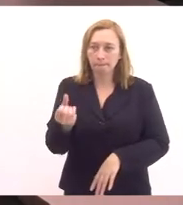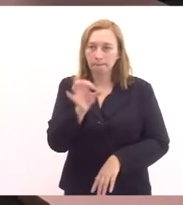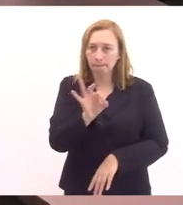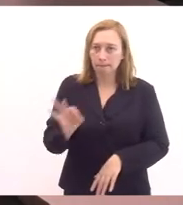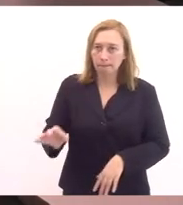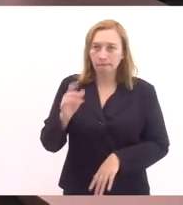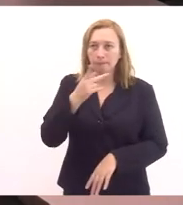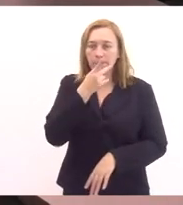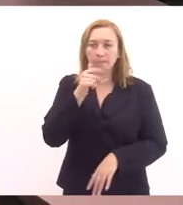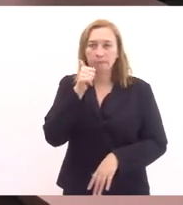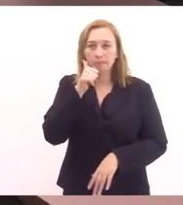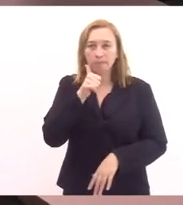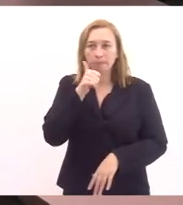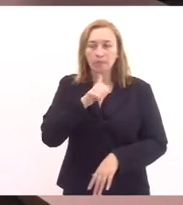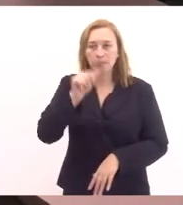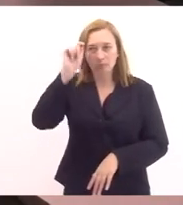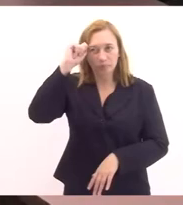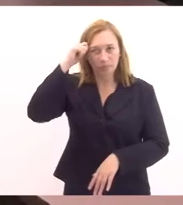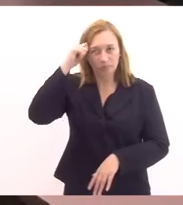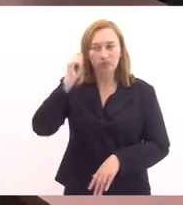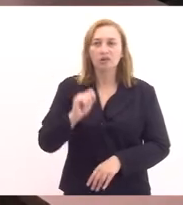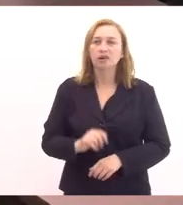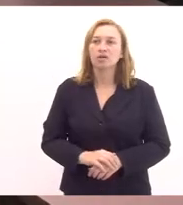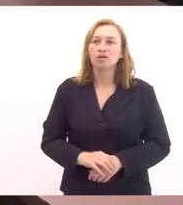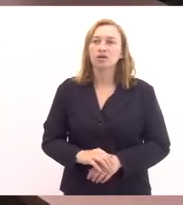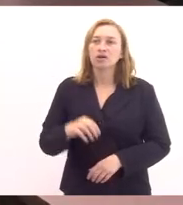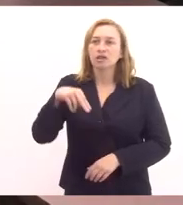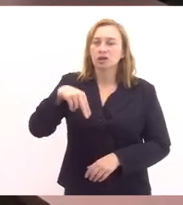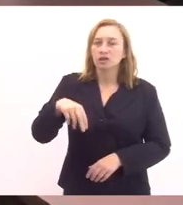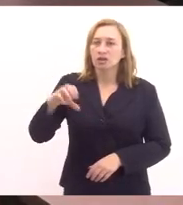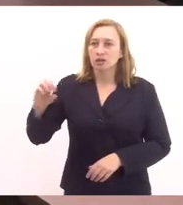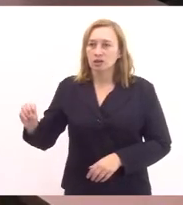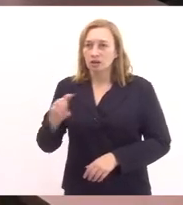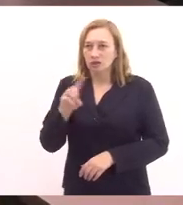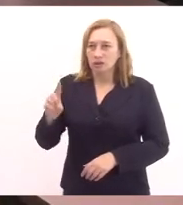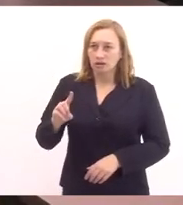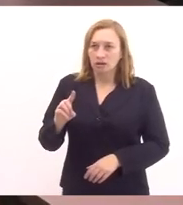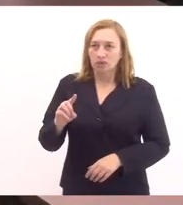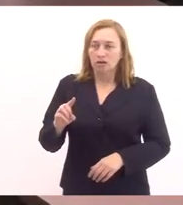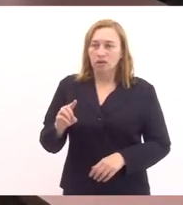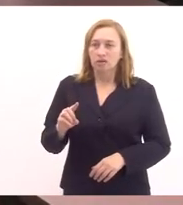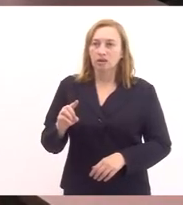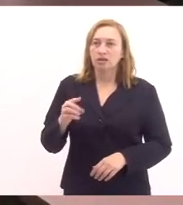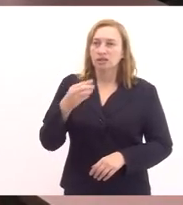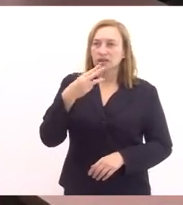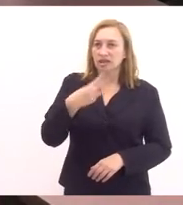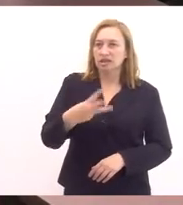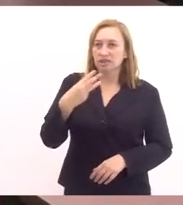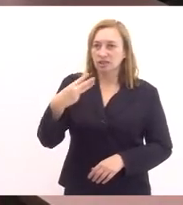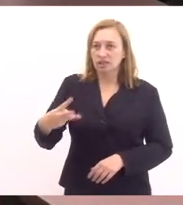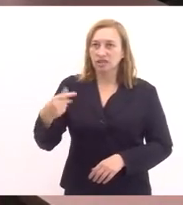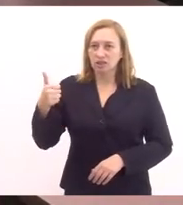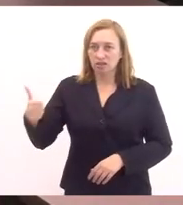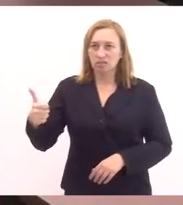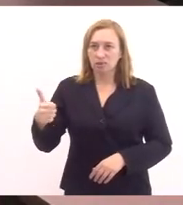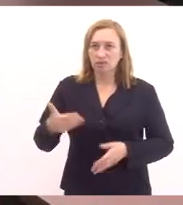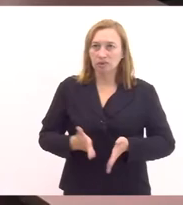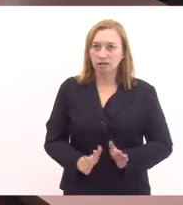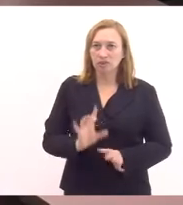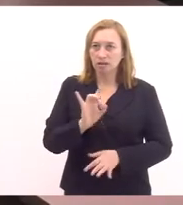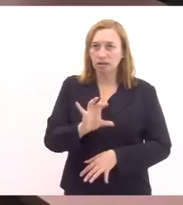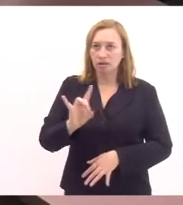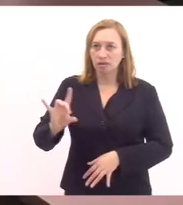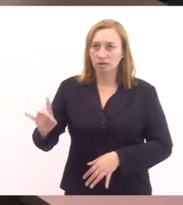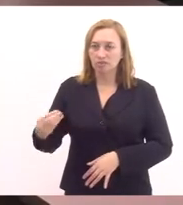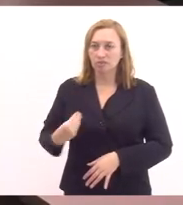cento de óbito de mulheres negras né e à região da zona oeste e chega uma taxa de 331 a cada 100 mil nascidos vivos